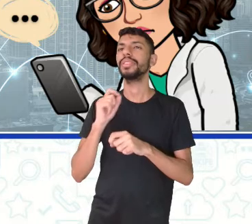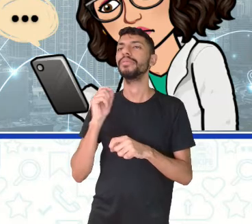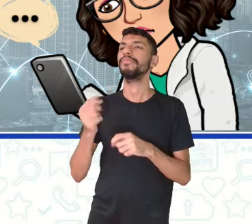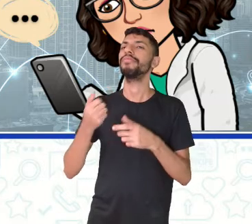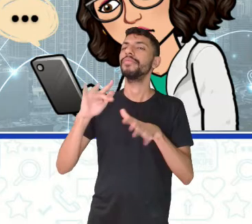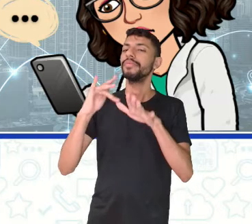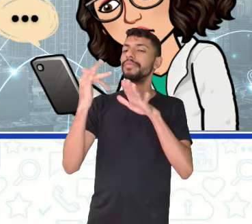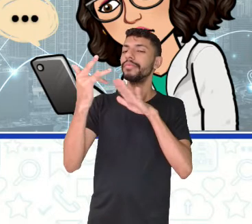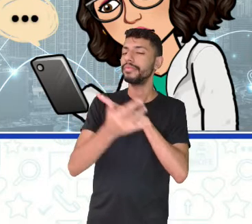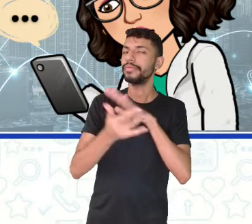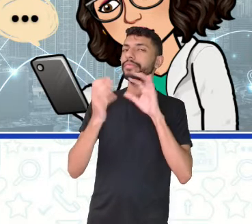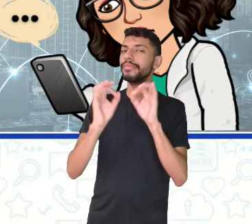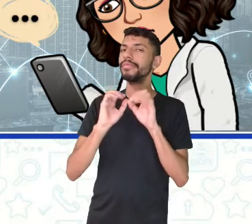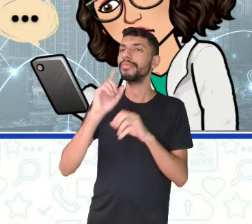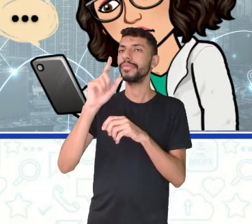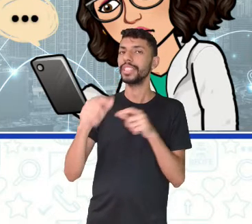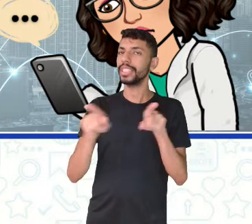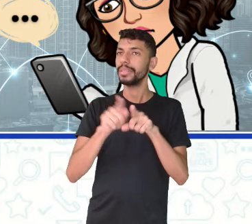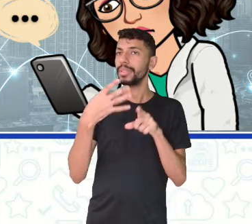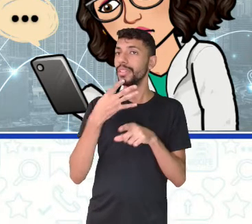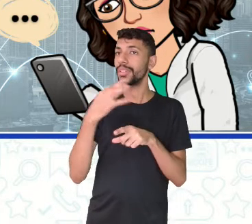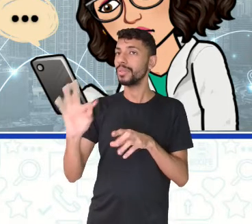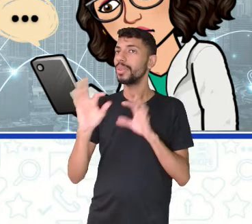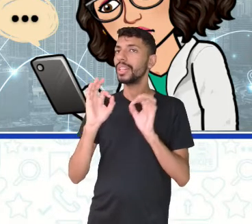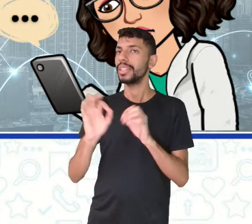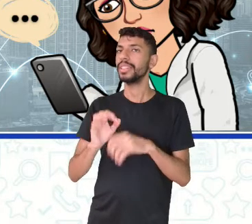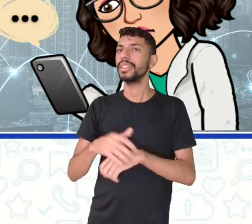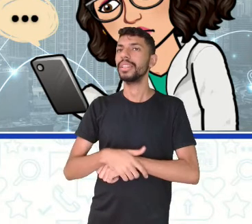essas redes sociais, é o desconhecido.